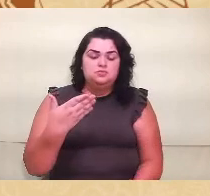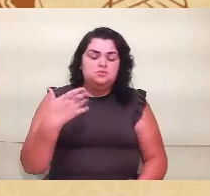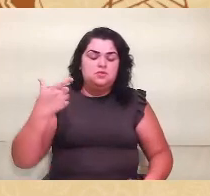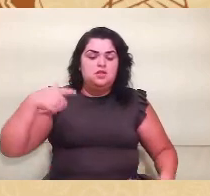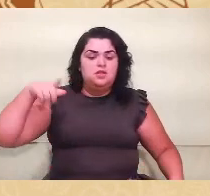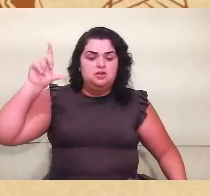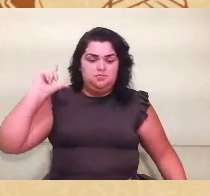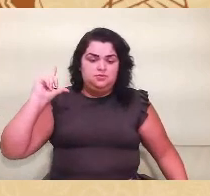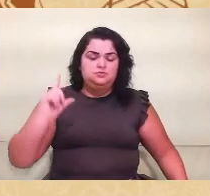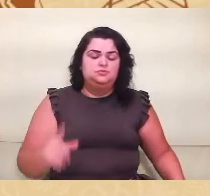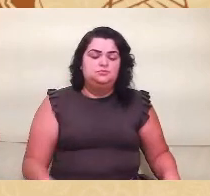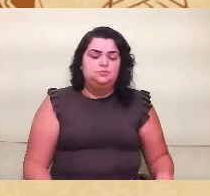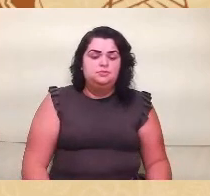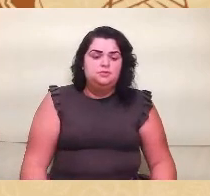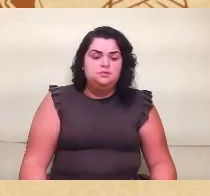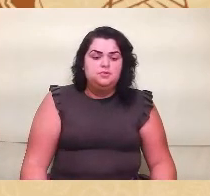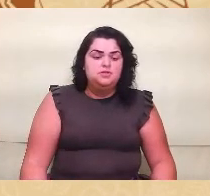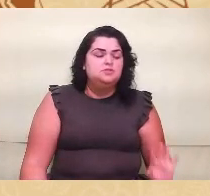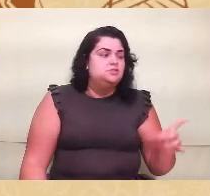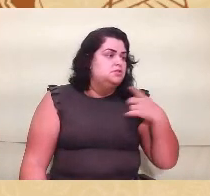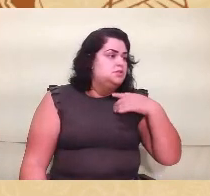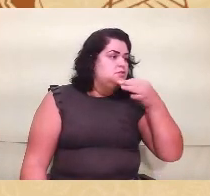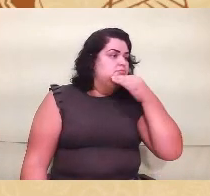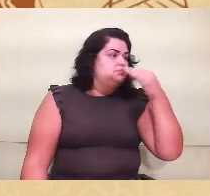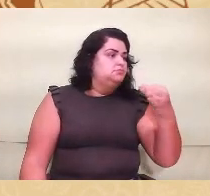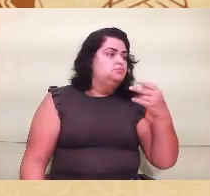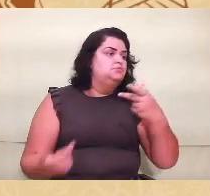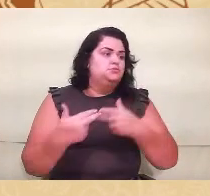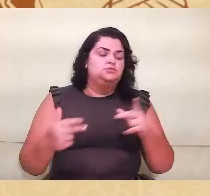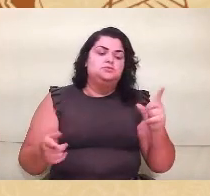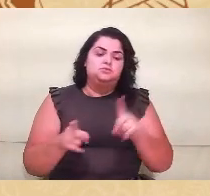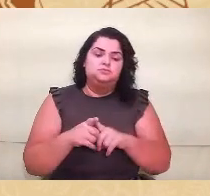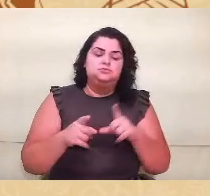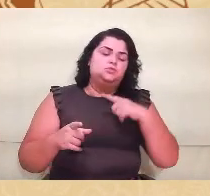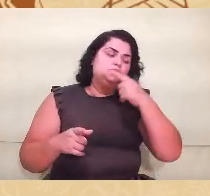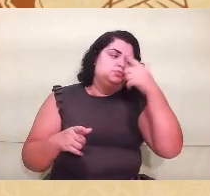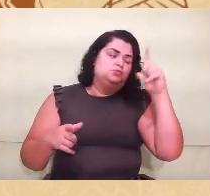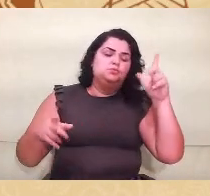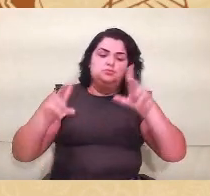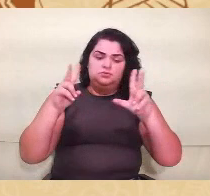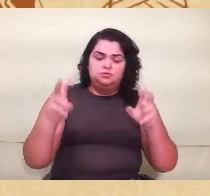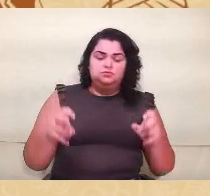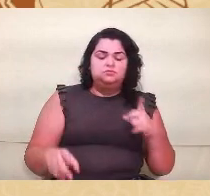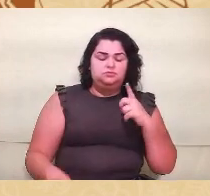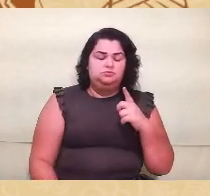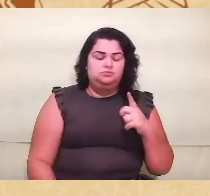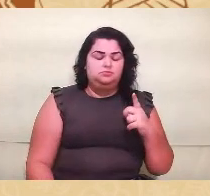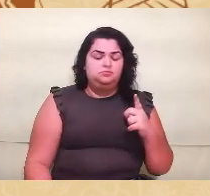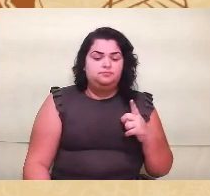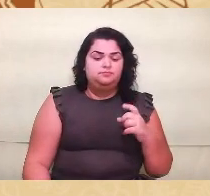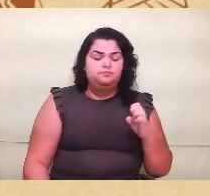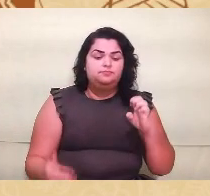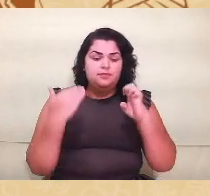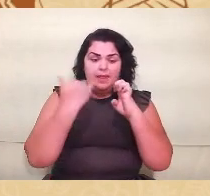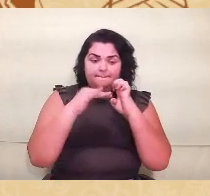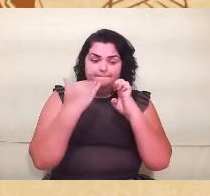anteriormente. E aí ele cita esse caso, né? Em alguns outros casos. Aí, se você me mandar um e-mail, eu posso